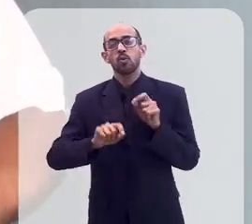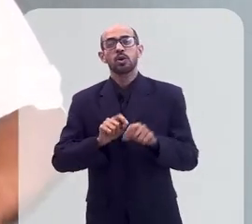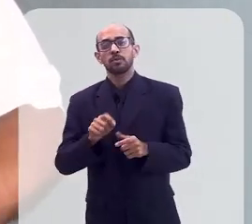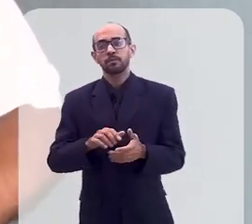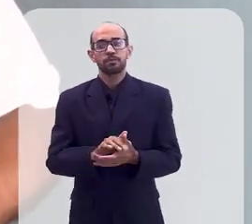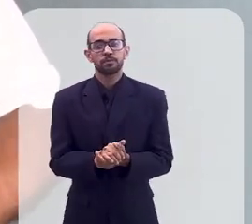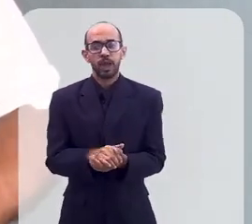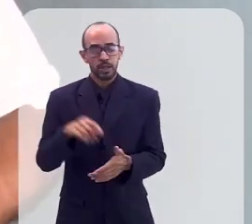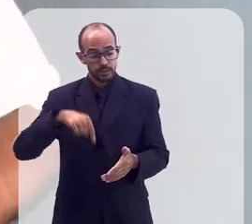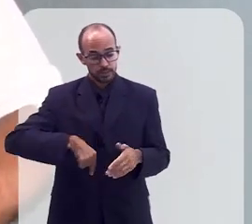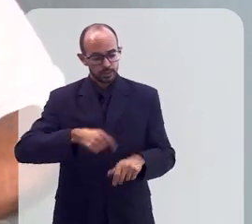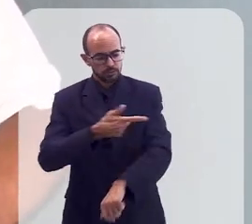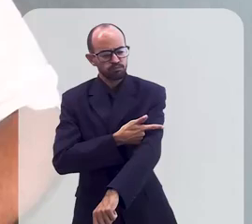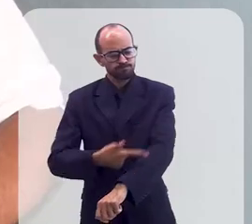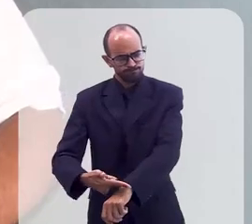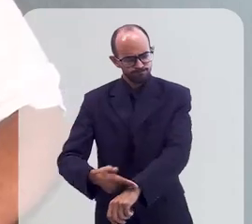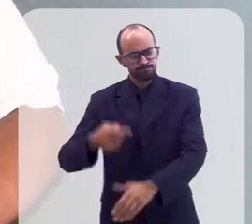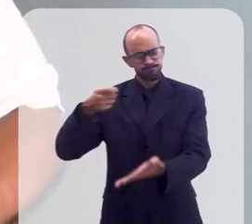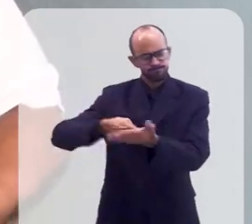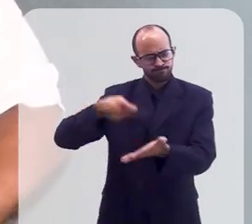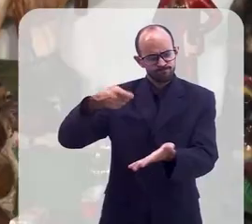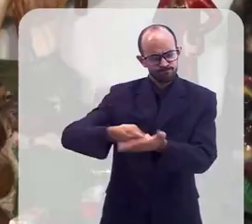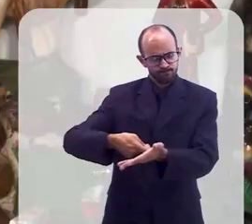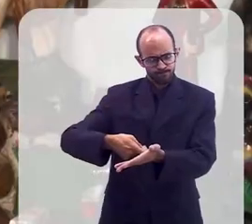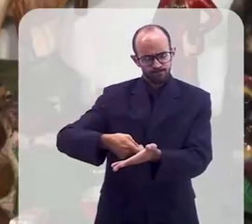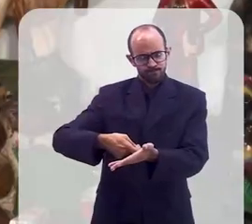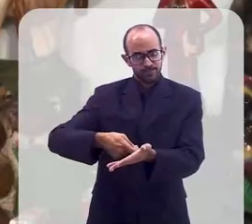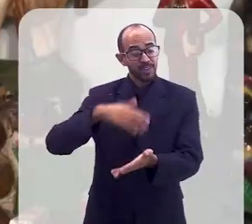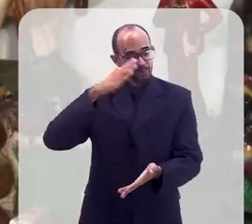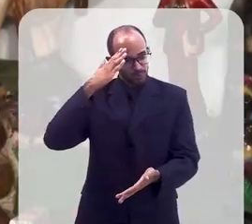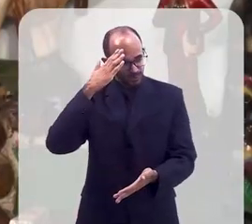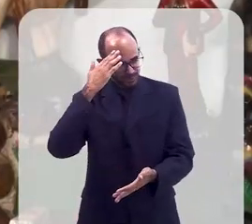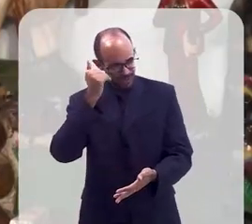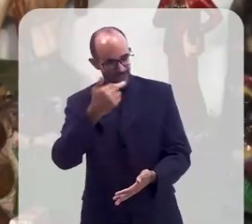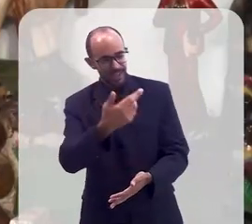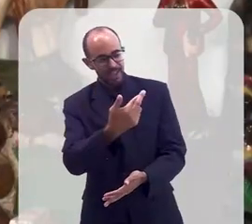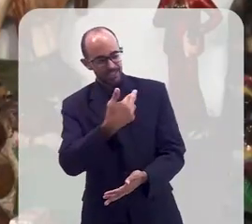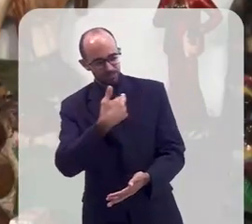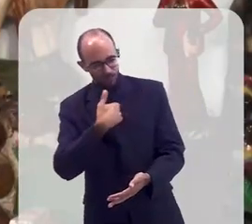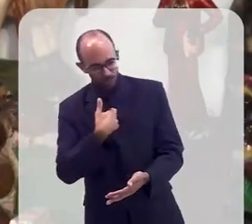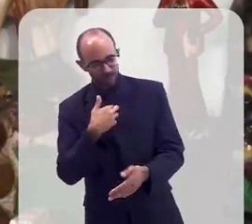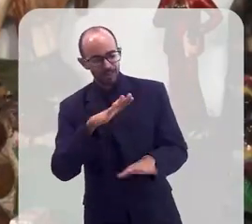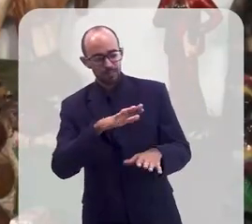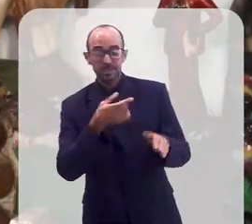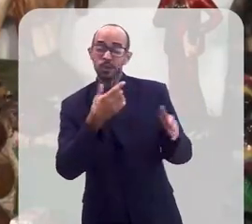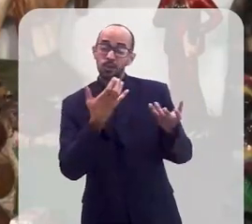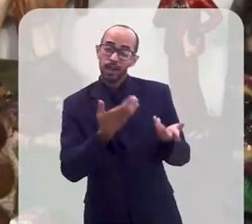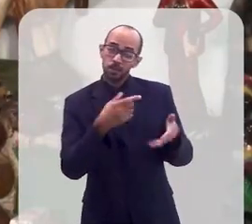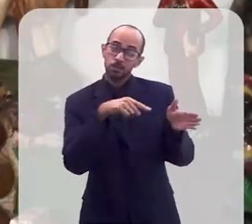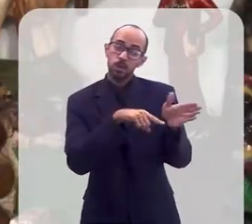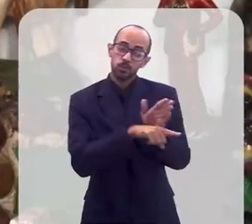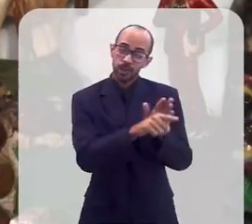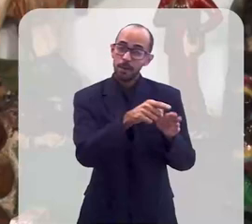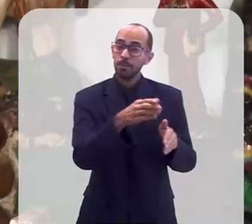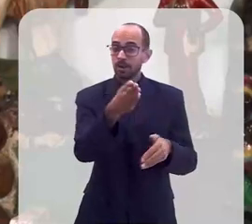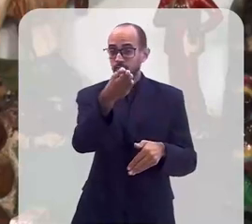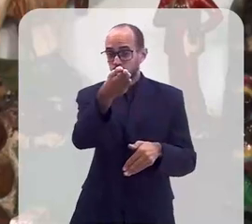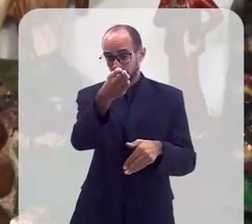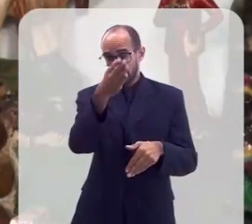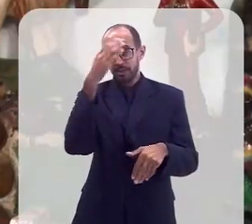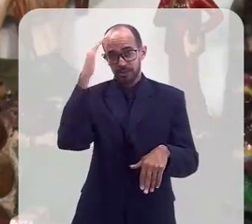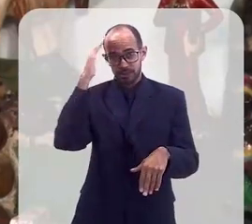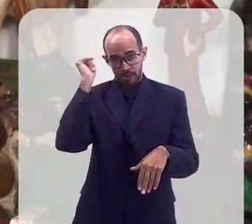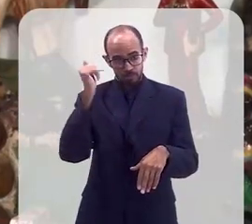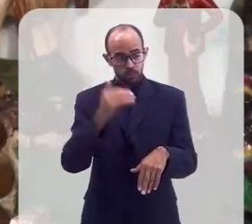aqui é rígida dentro do que eu já conheço. Eu sei a resposta, mas vou fazer a pergunta para que todos